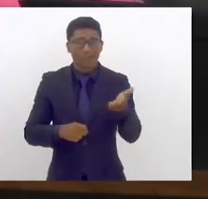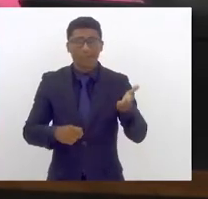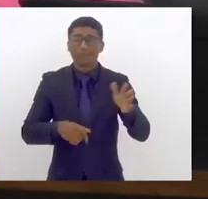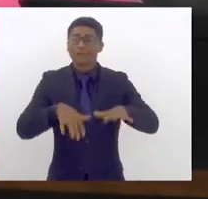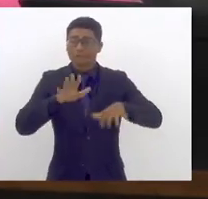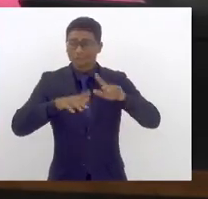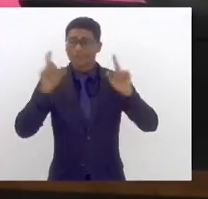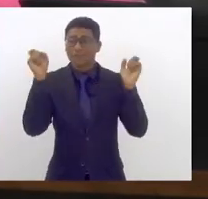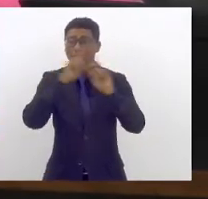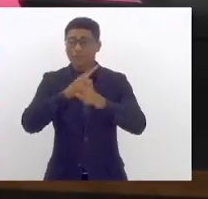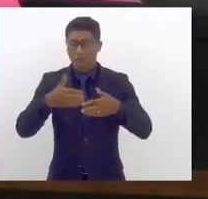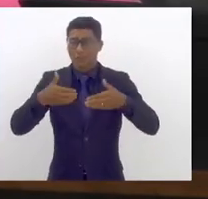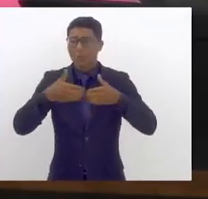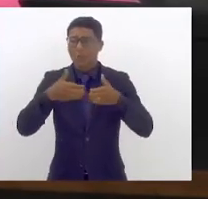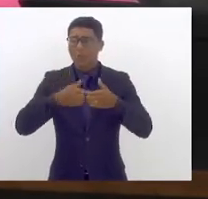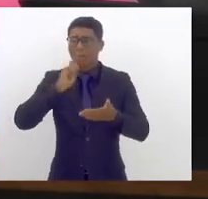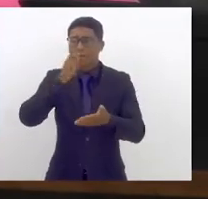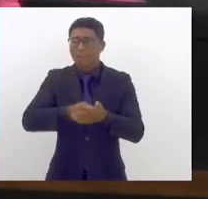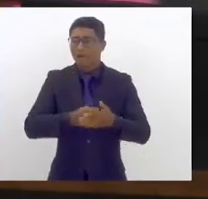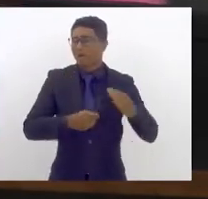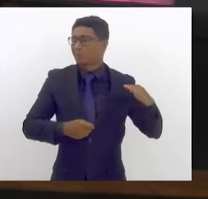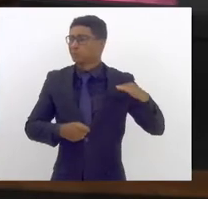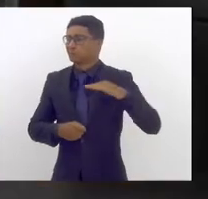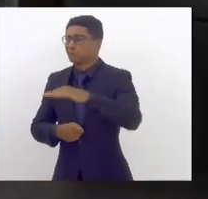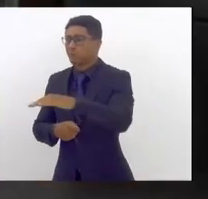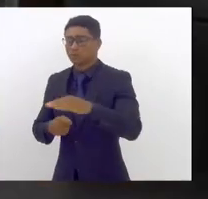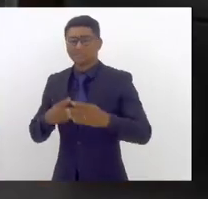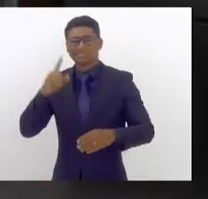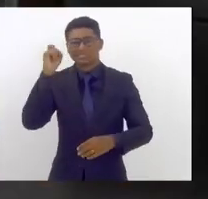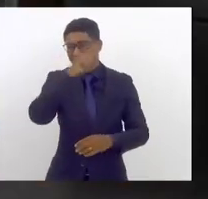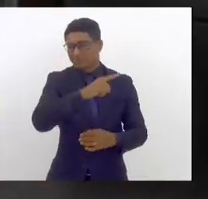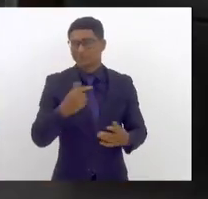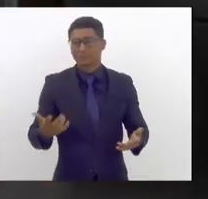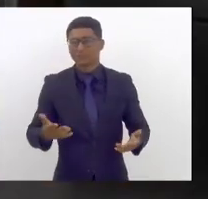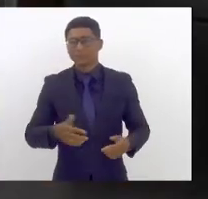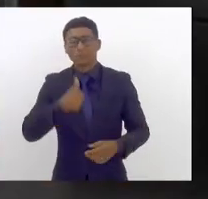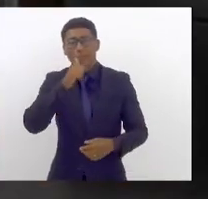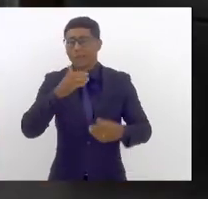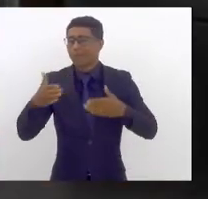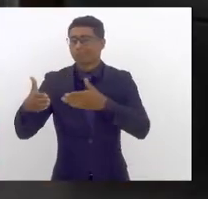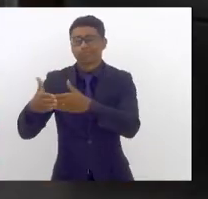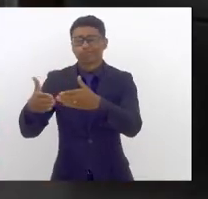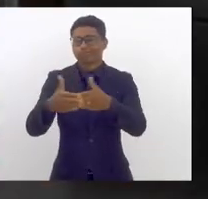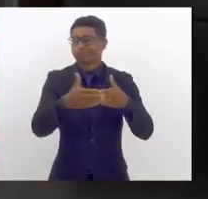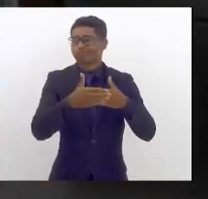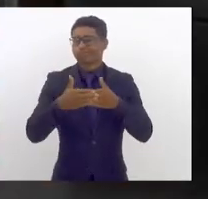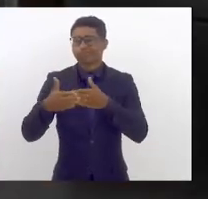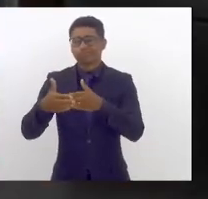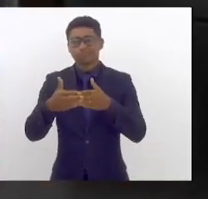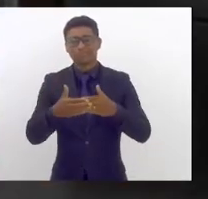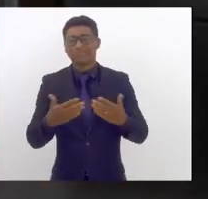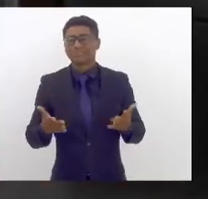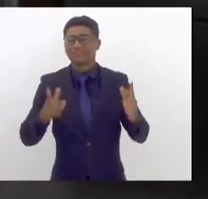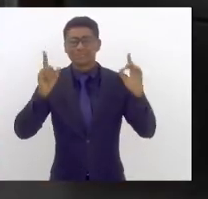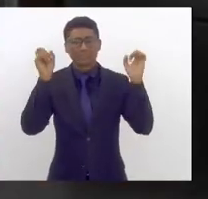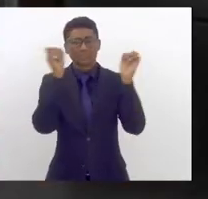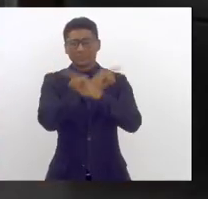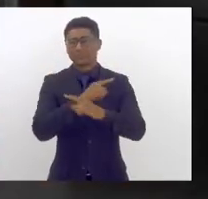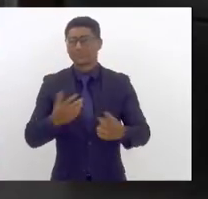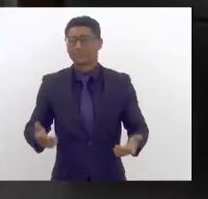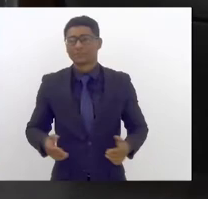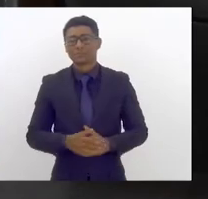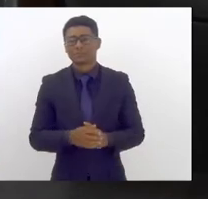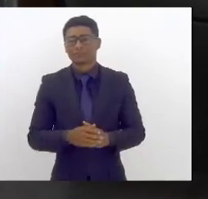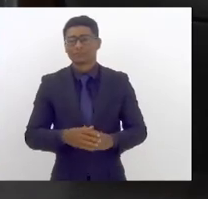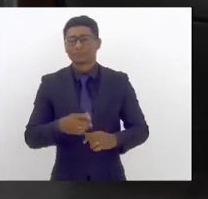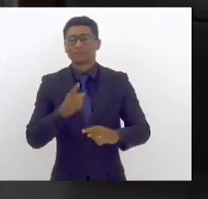muito caras é muito difícil as mulheres às vezes ter acesso a gente tem um belo Centro de Imagem mas o acesso não é para todos